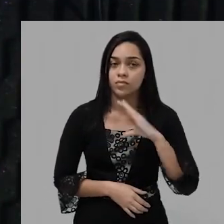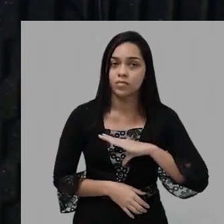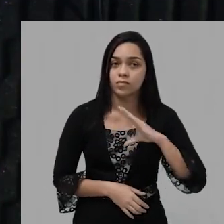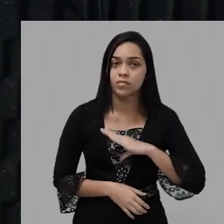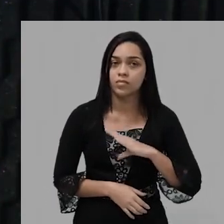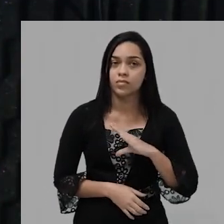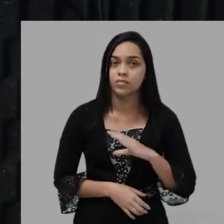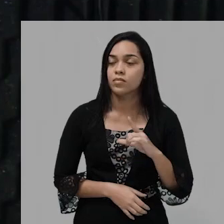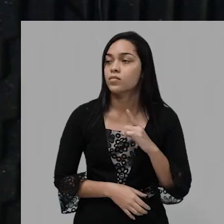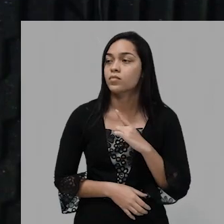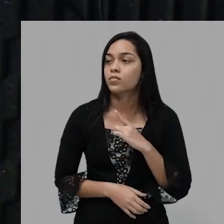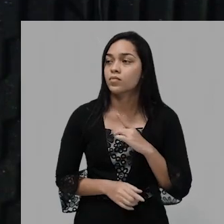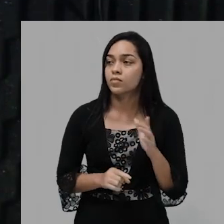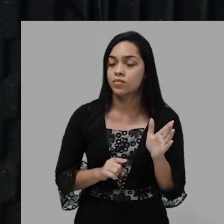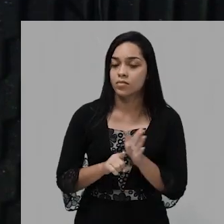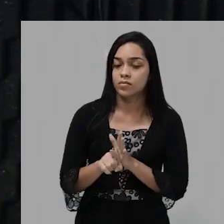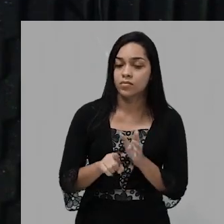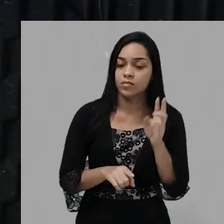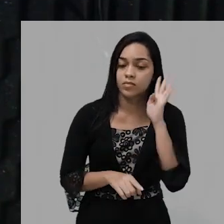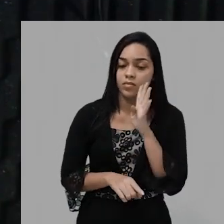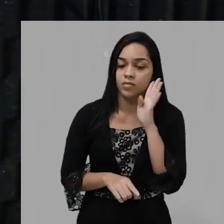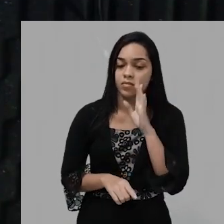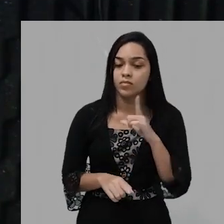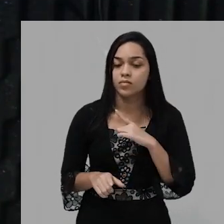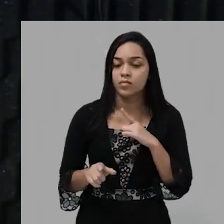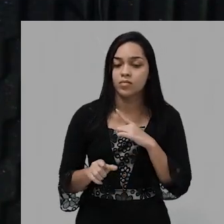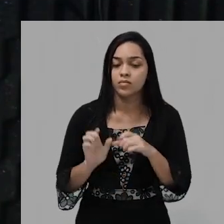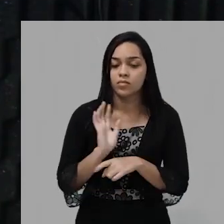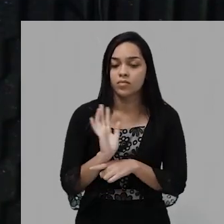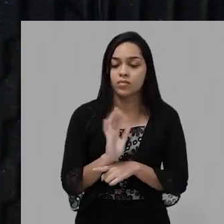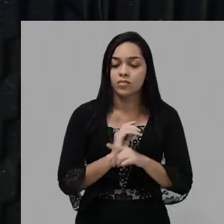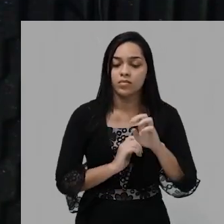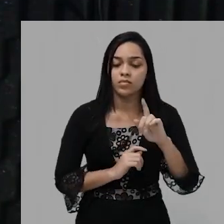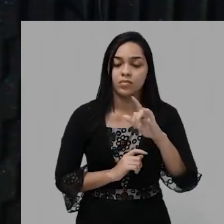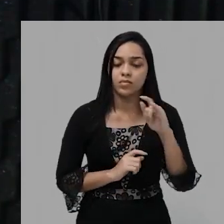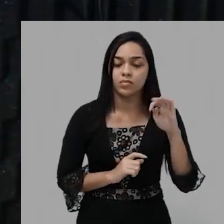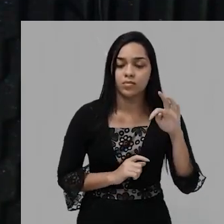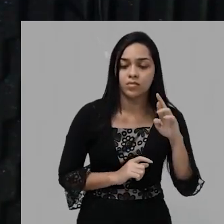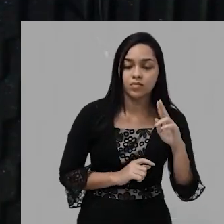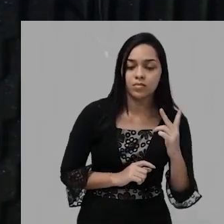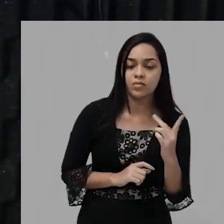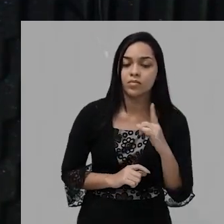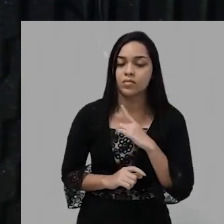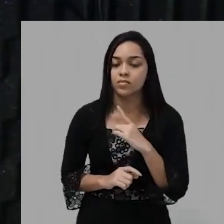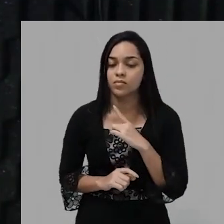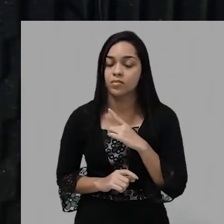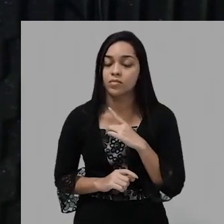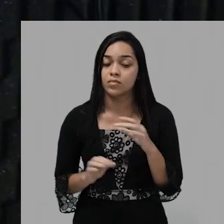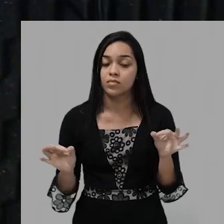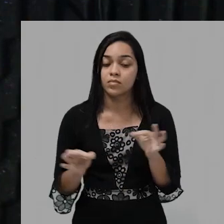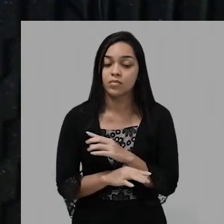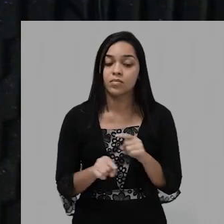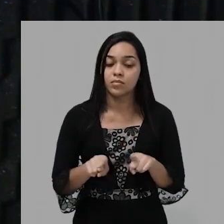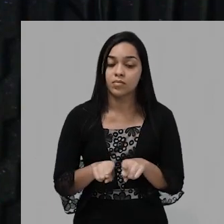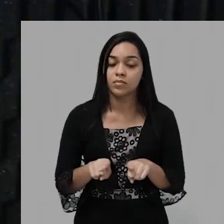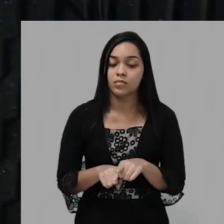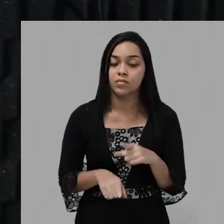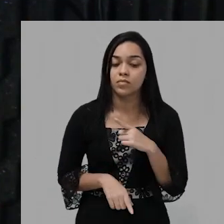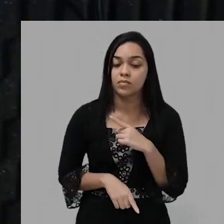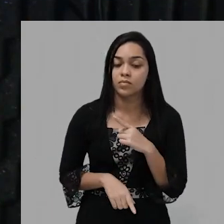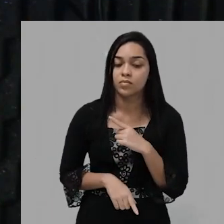nas redes, eu vou deixar uma sugestão bem legal para vocês, que é do livro, do filme Elizabeth. Esse filme é bem completo e traz um pouco